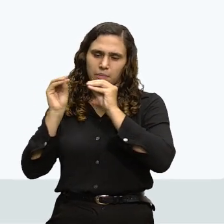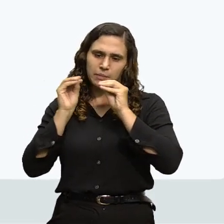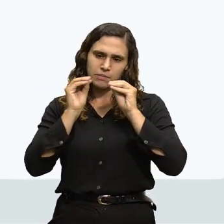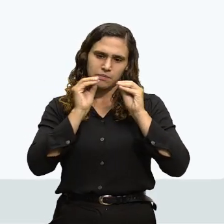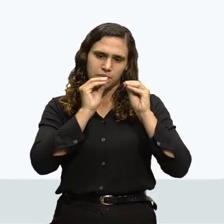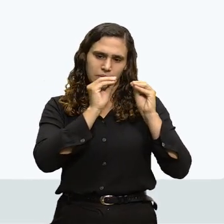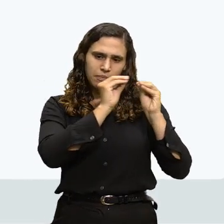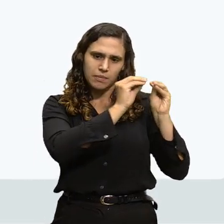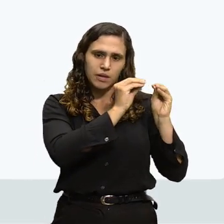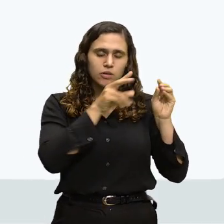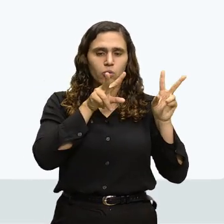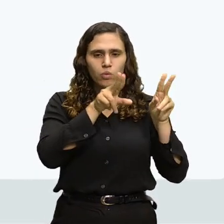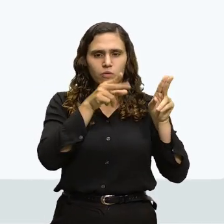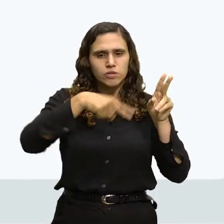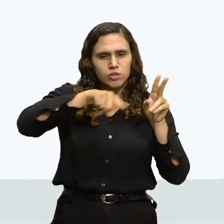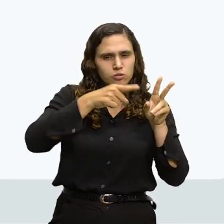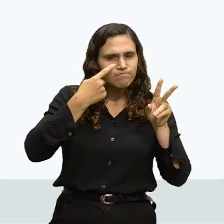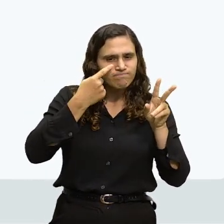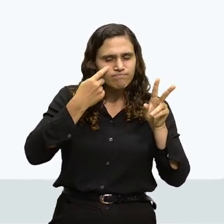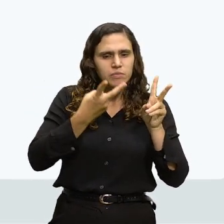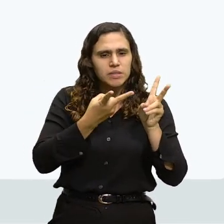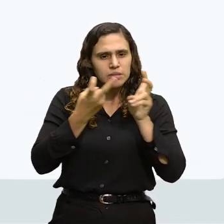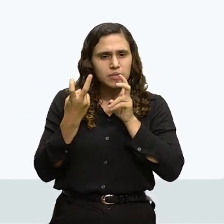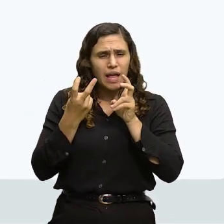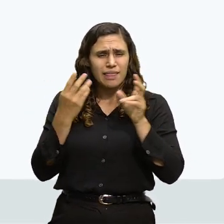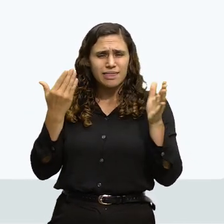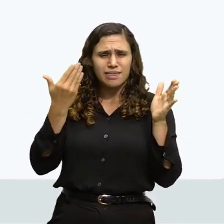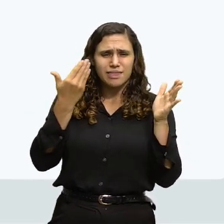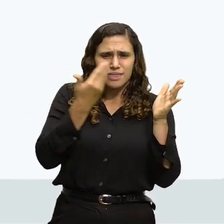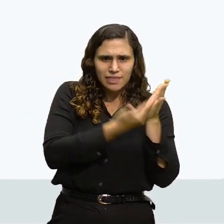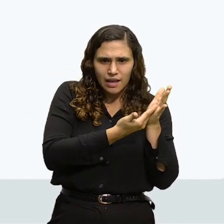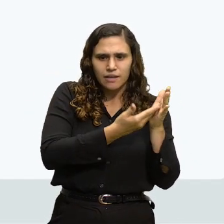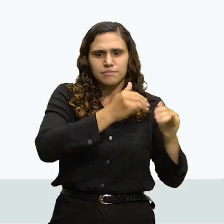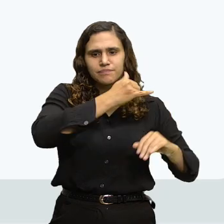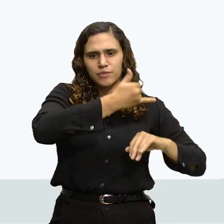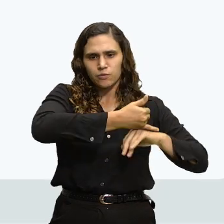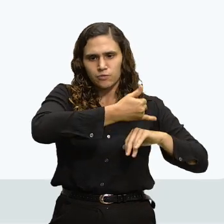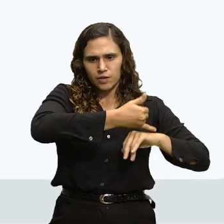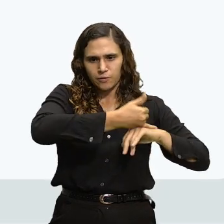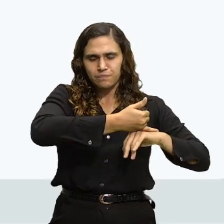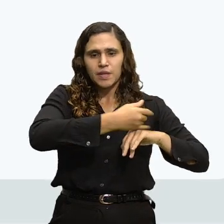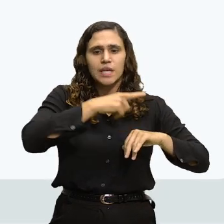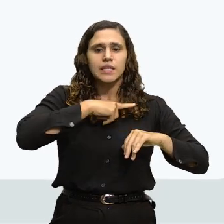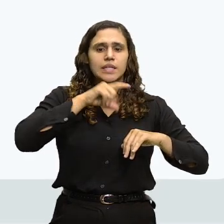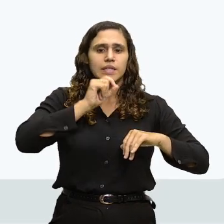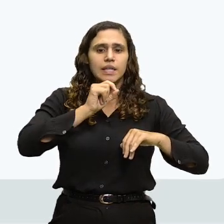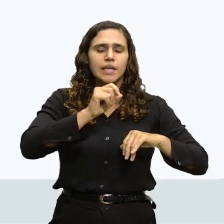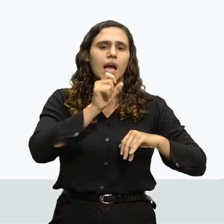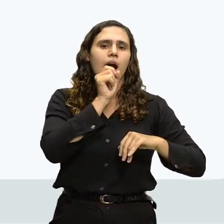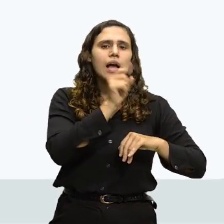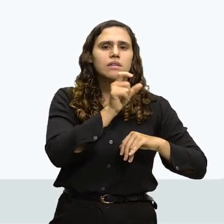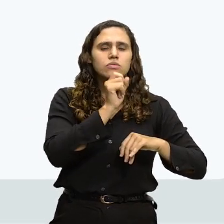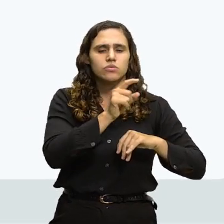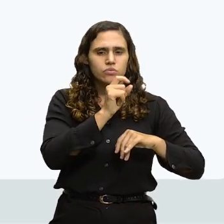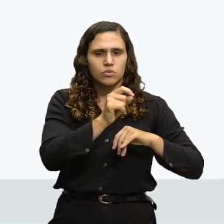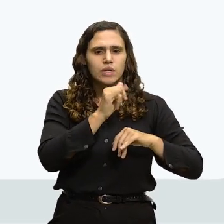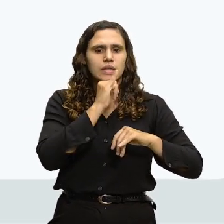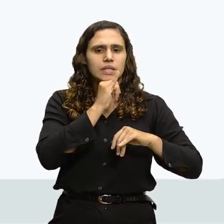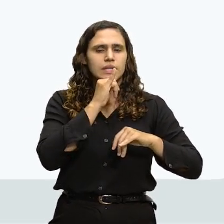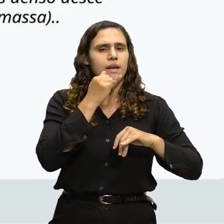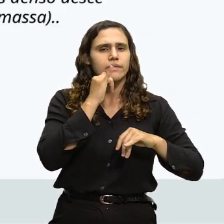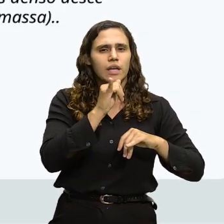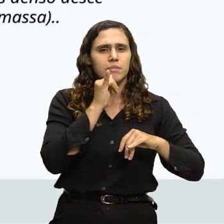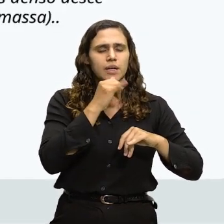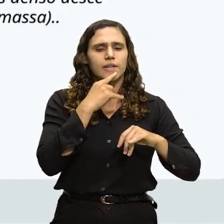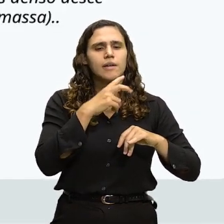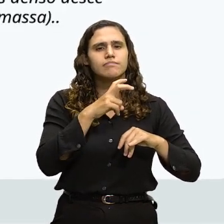e como vocês estão enxergando, até elas chegarem no final da barra, onde tem moléculas azuis, que significa que elas estão com uma baixa energia térmica, está